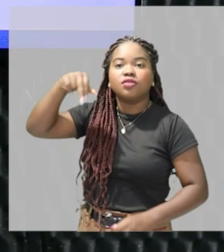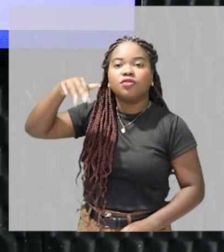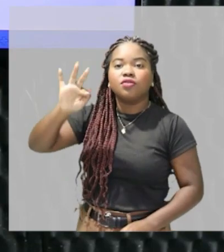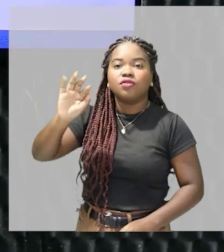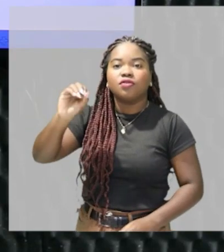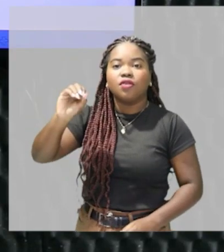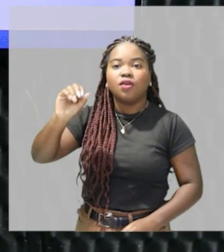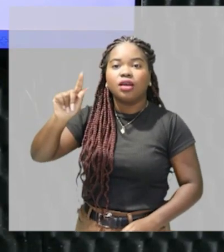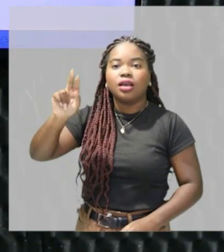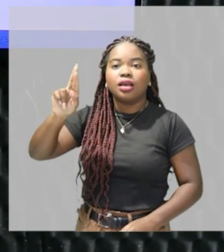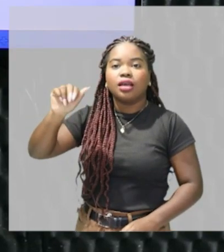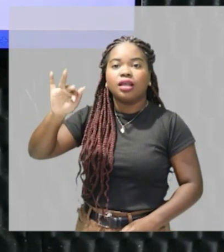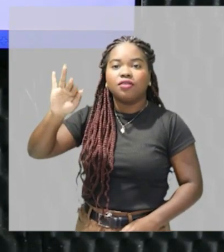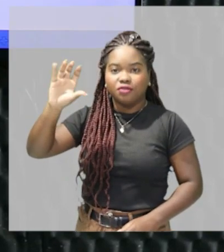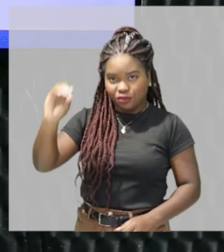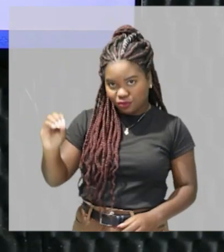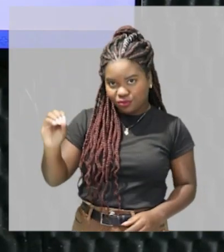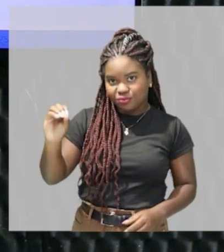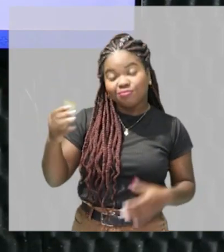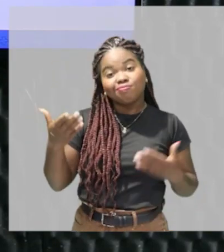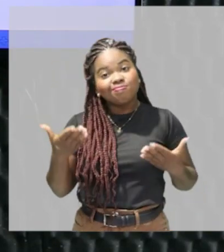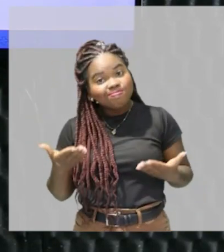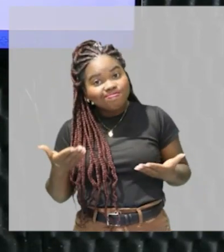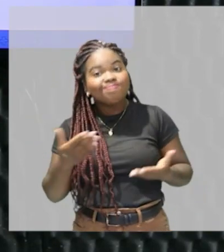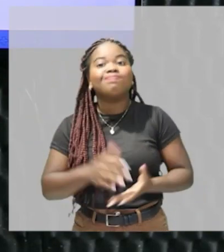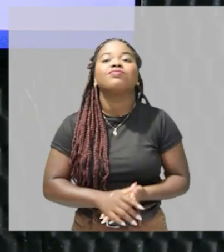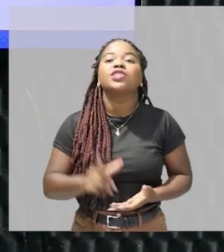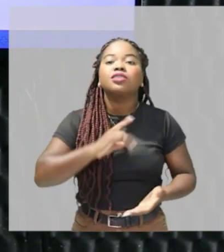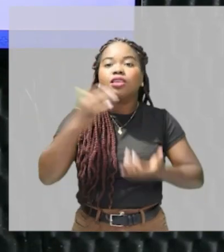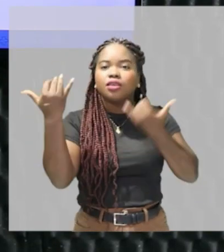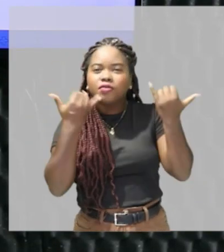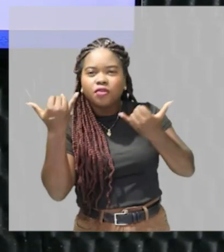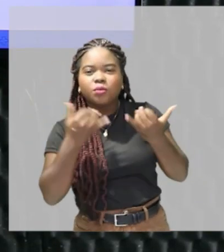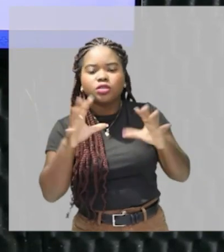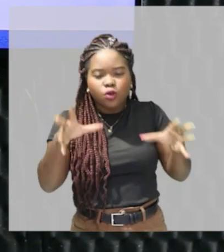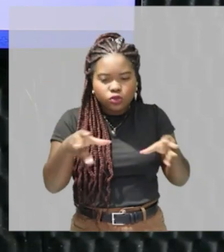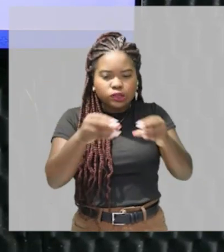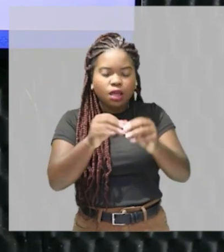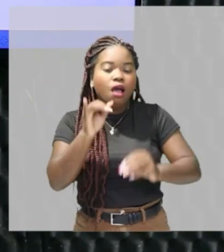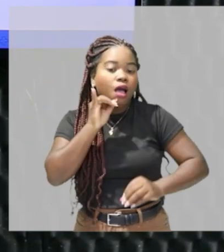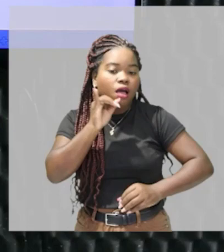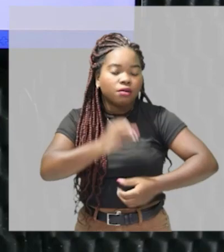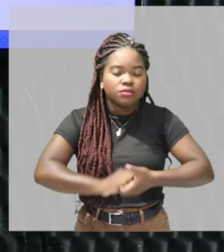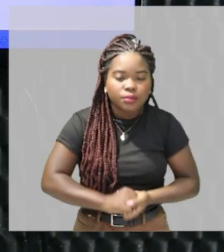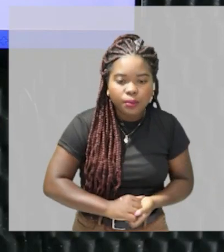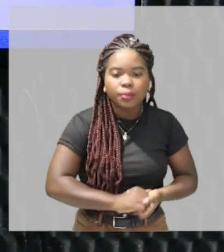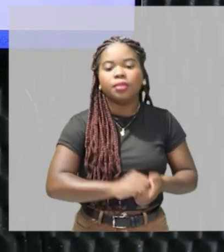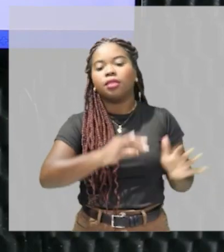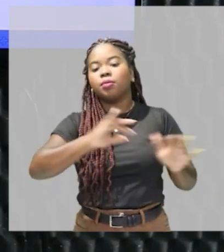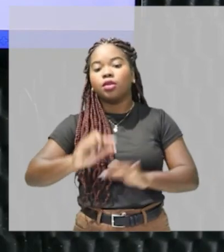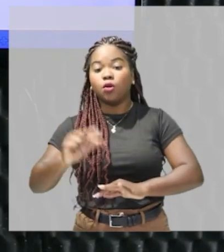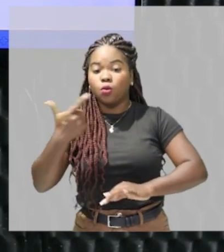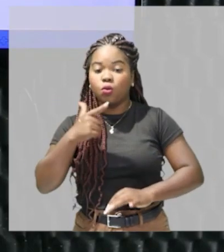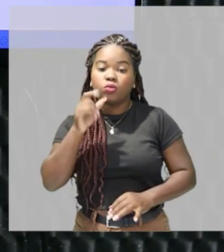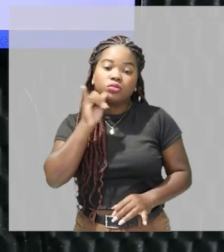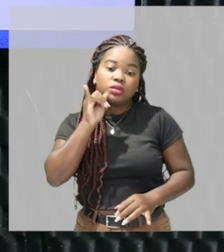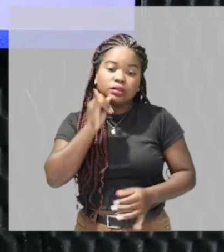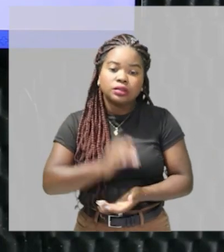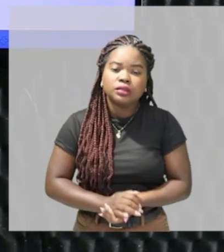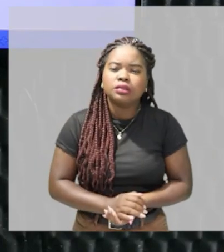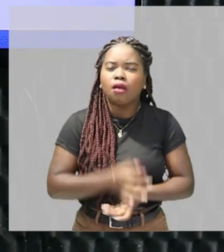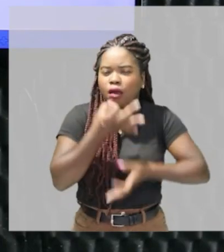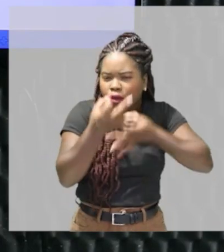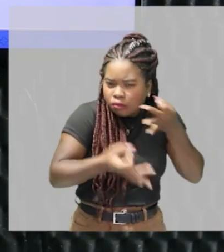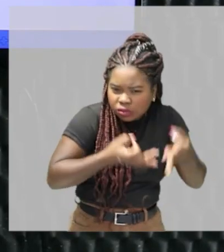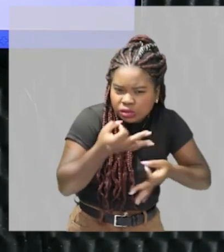os panfletos que trazem informações ou sínteses de eventos. Reviews, que são as críticas,